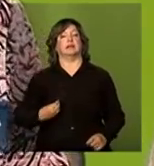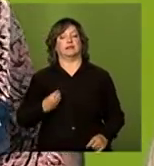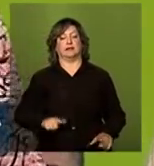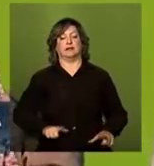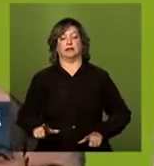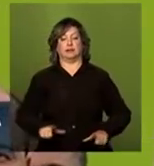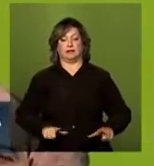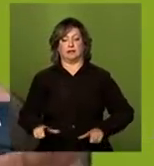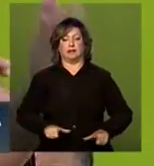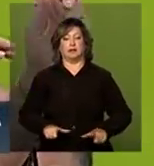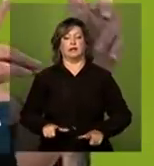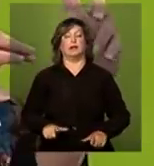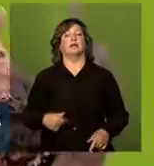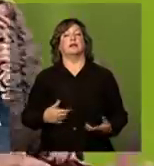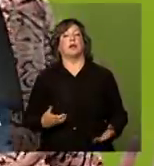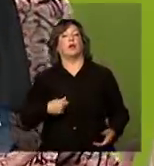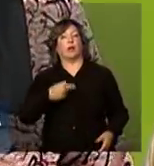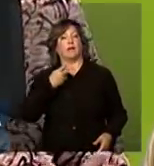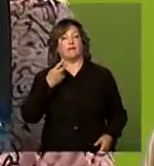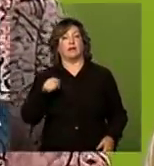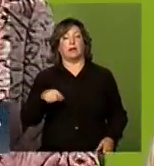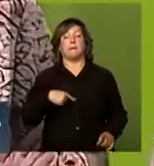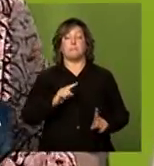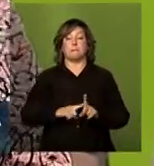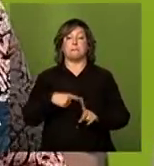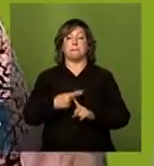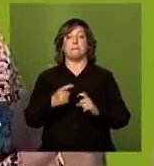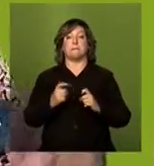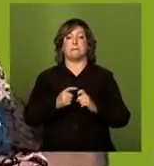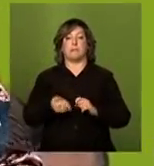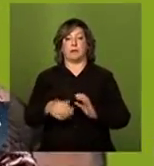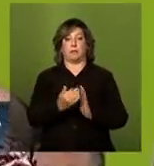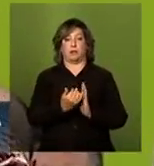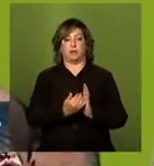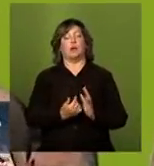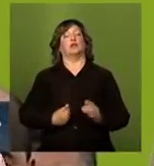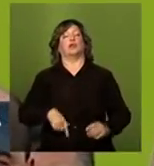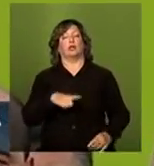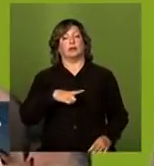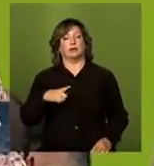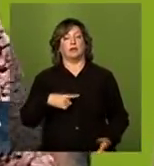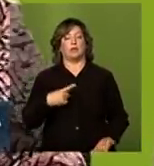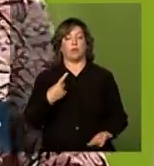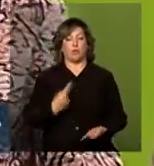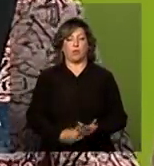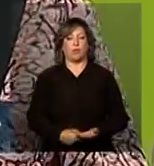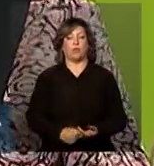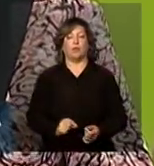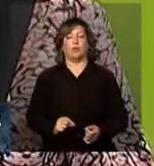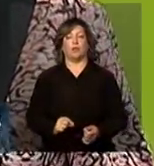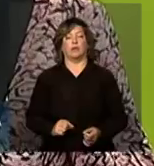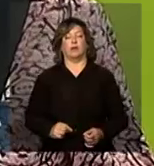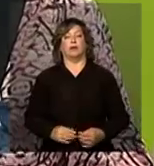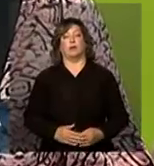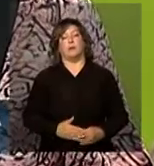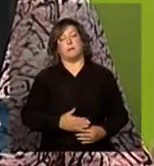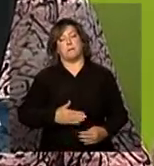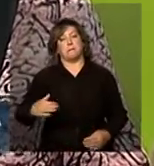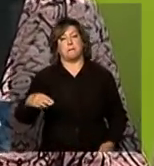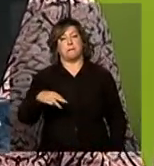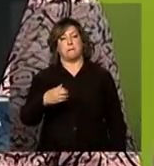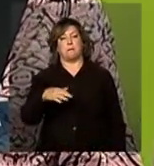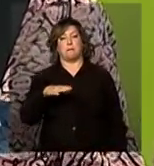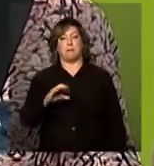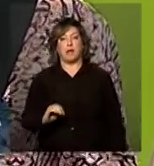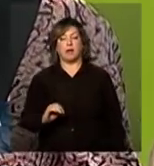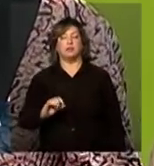então eu quero dizer que também no Mais Médicos nós temos o compromisso de No mais tardar Março